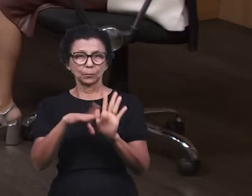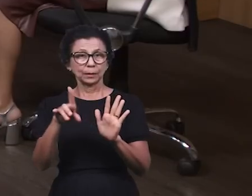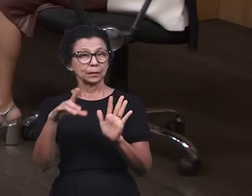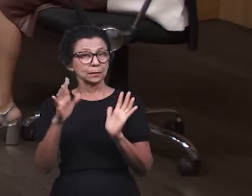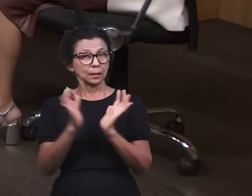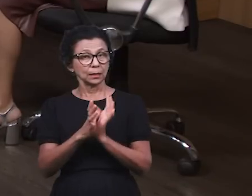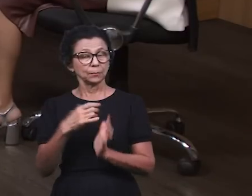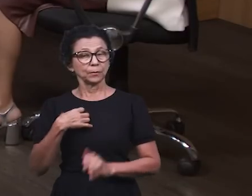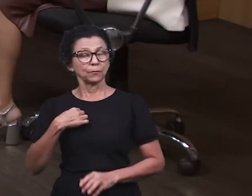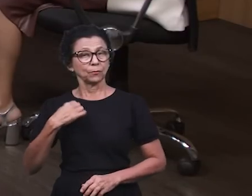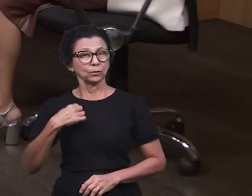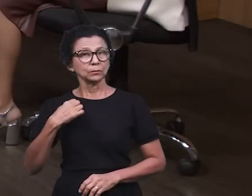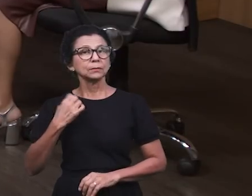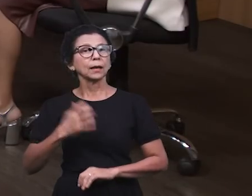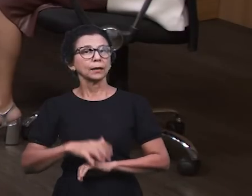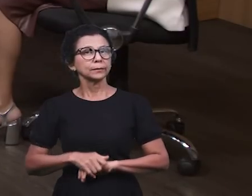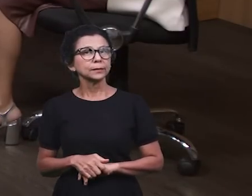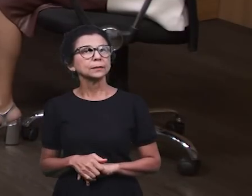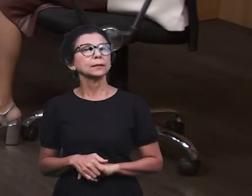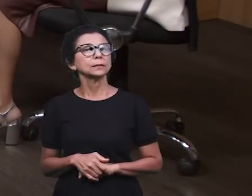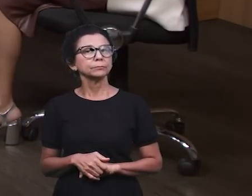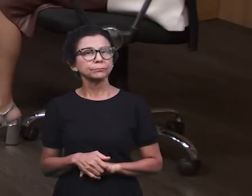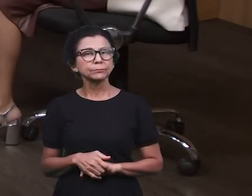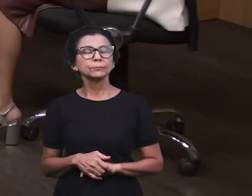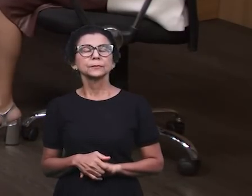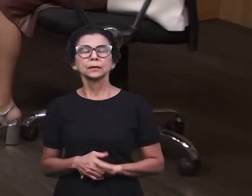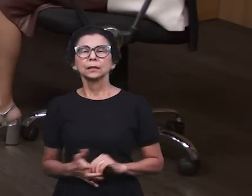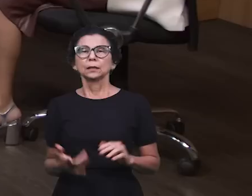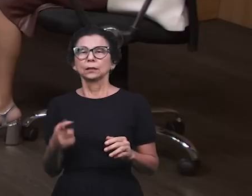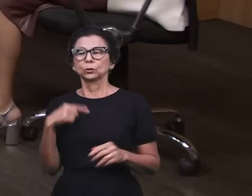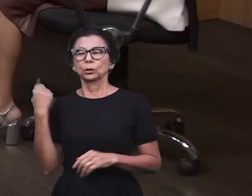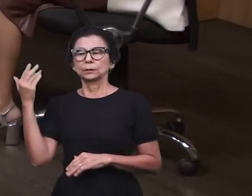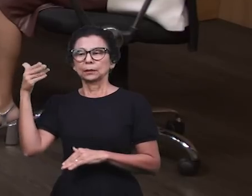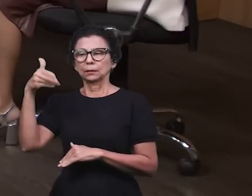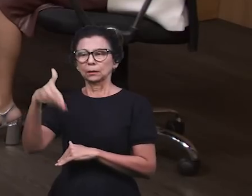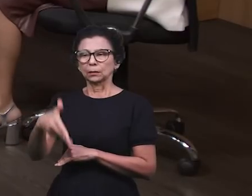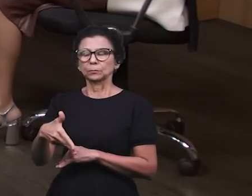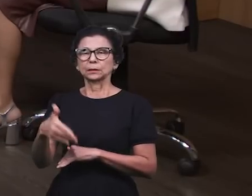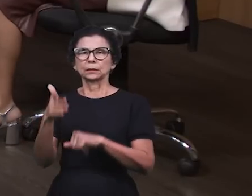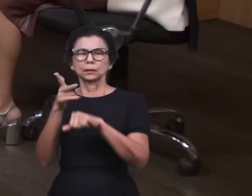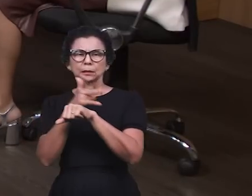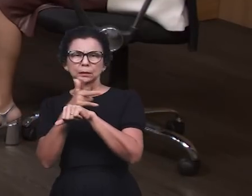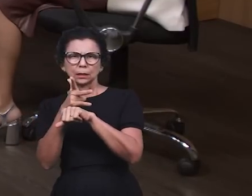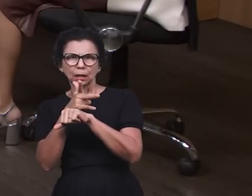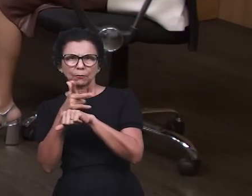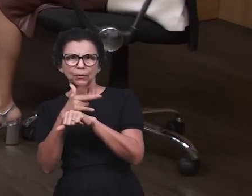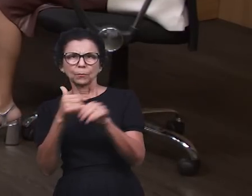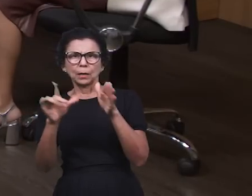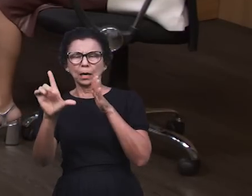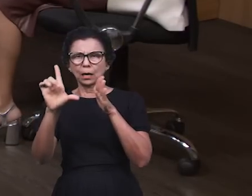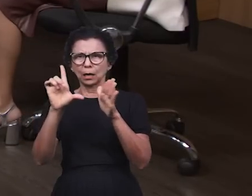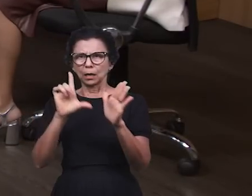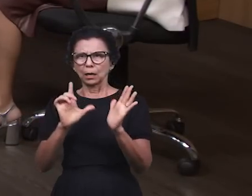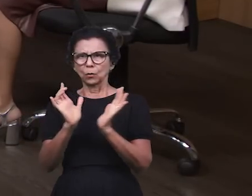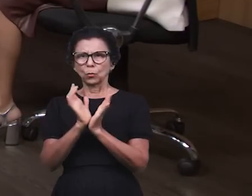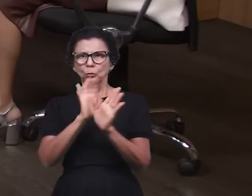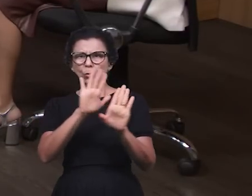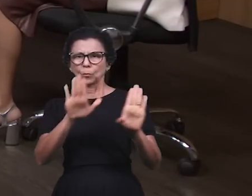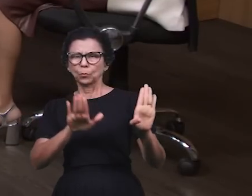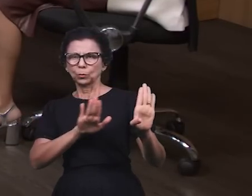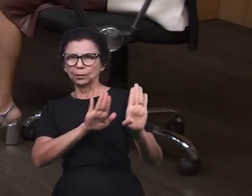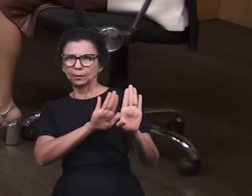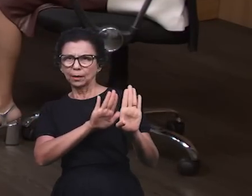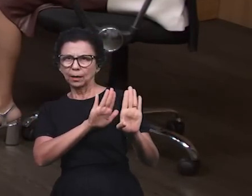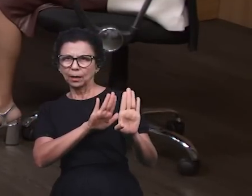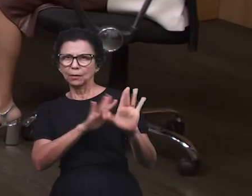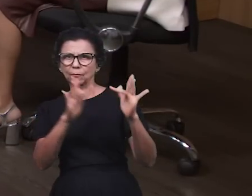E é o que faz acontecer o programa, né? A gente entra aqui, a gente grava, mas eles preparam o roteiro, eles fazem contato com